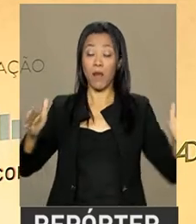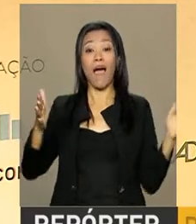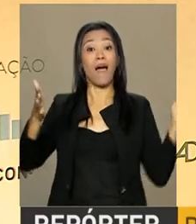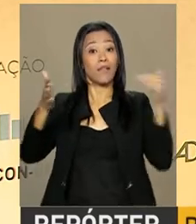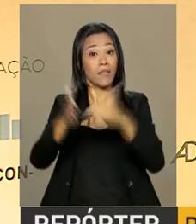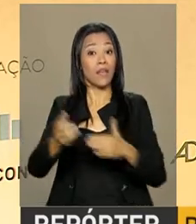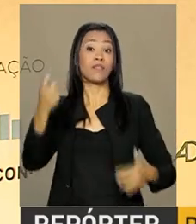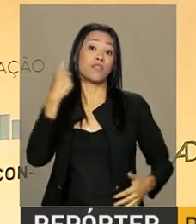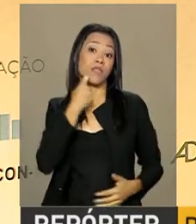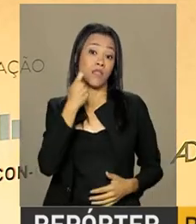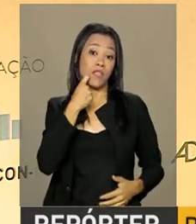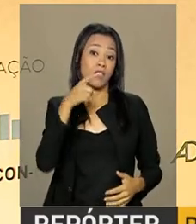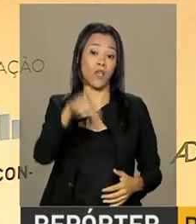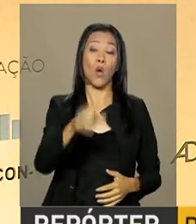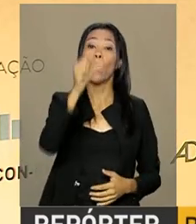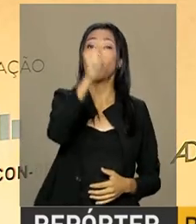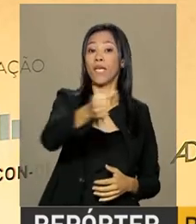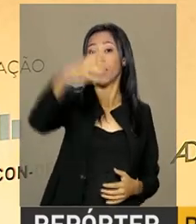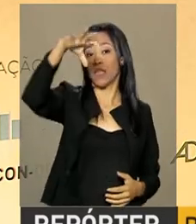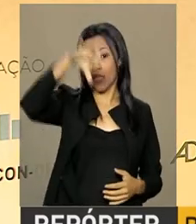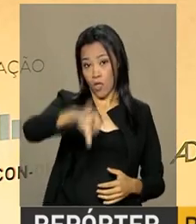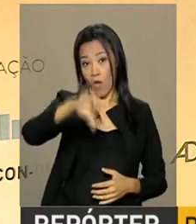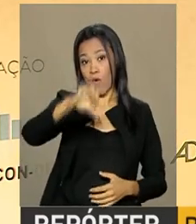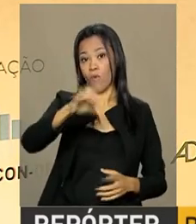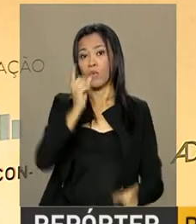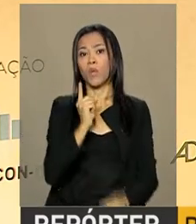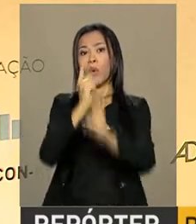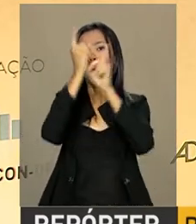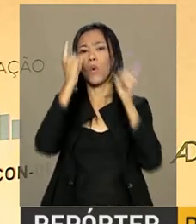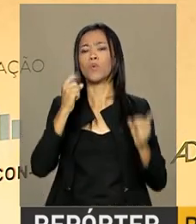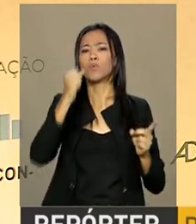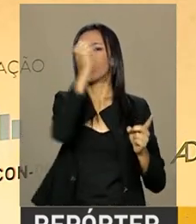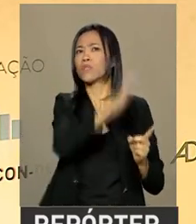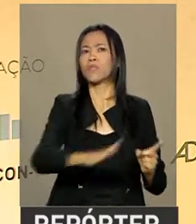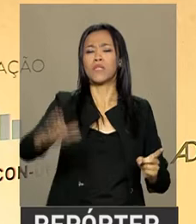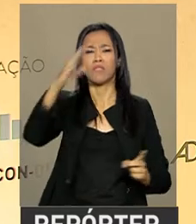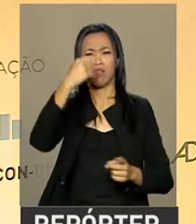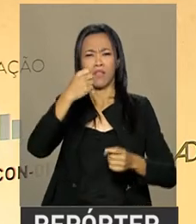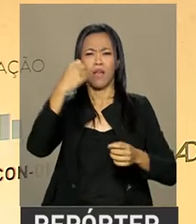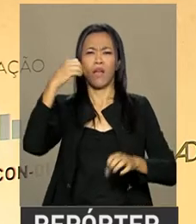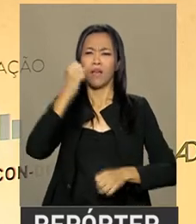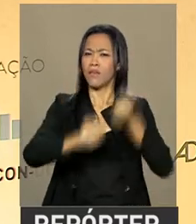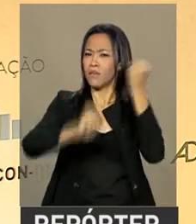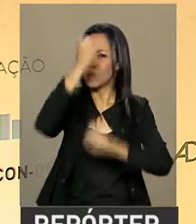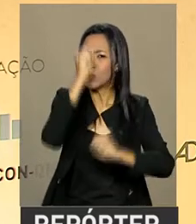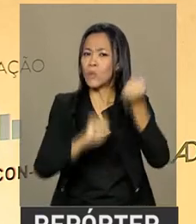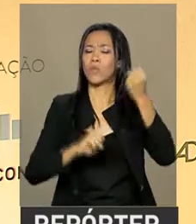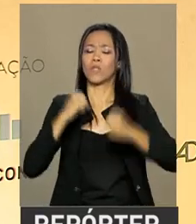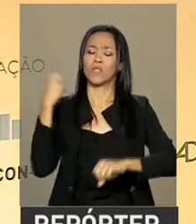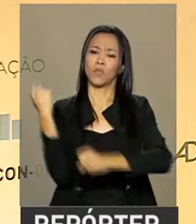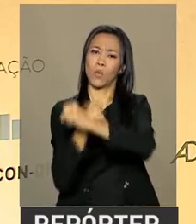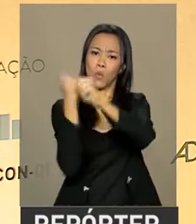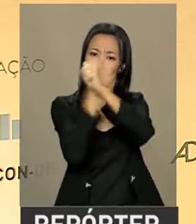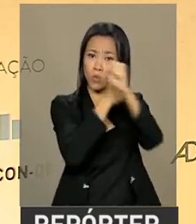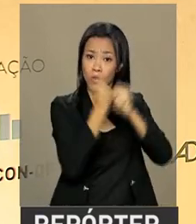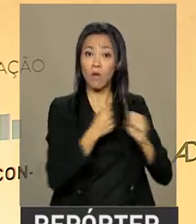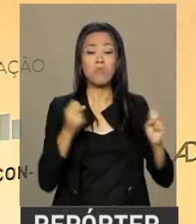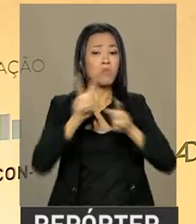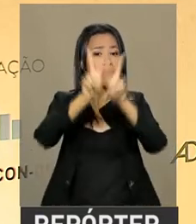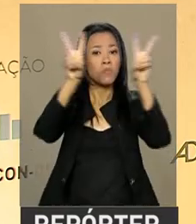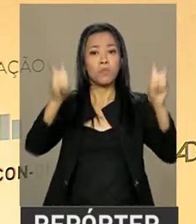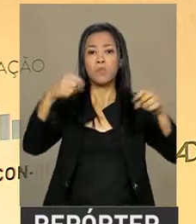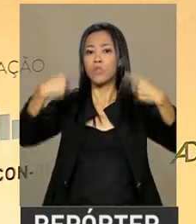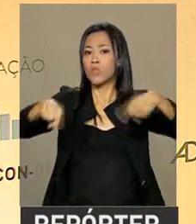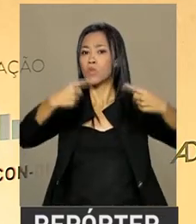sexta-feira, a edição de número 89 do Encontro Nacional da Indústria da Construção vai discutir as inovações tecnológicas